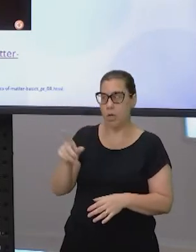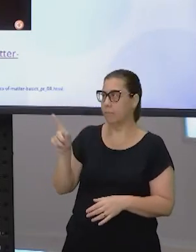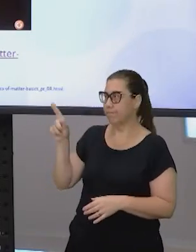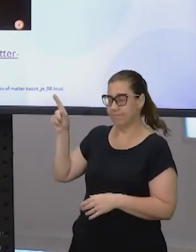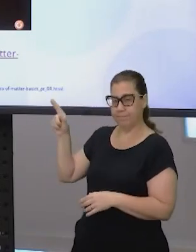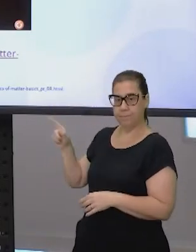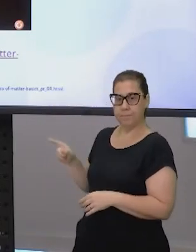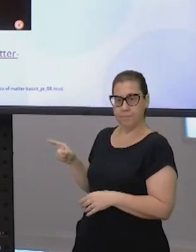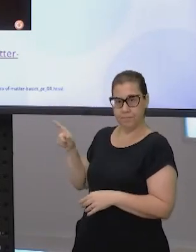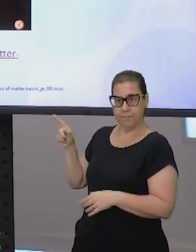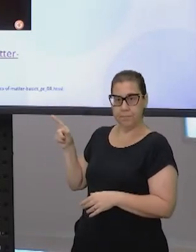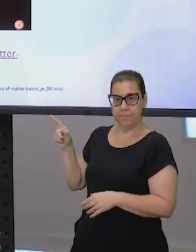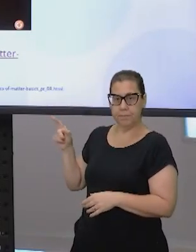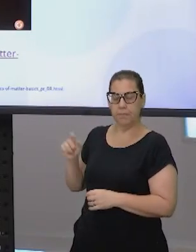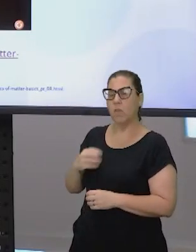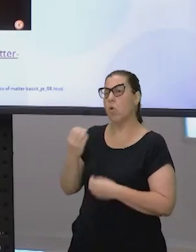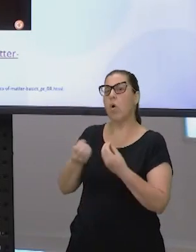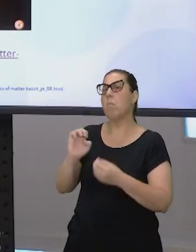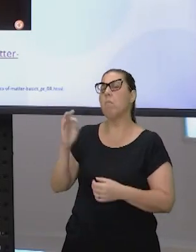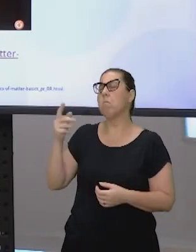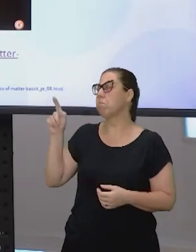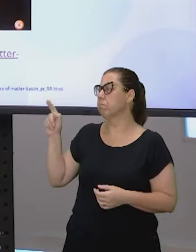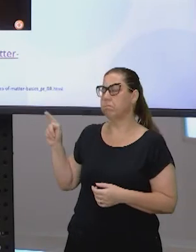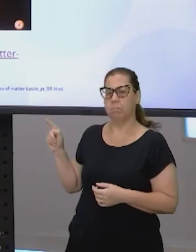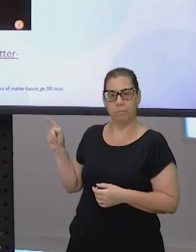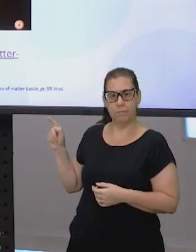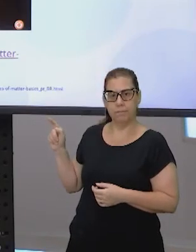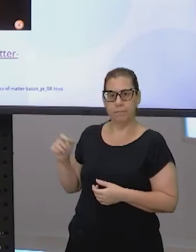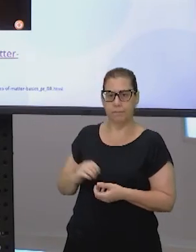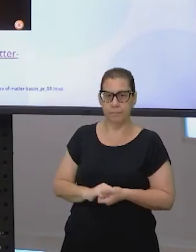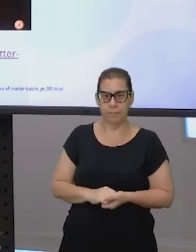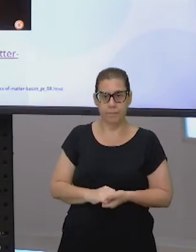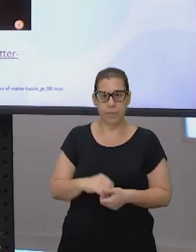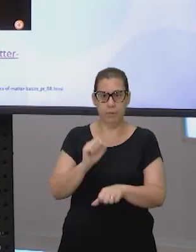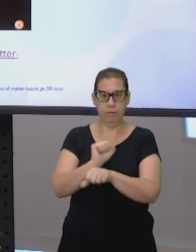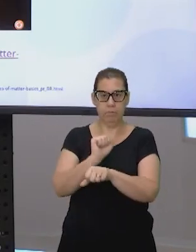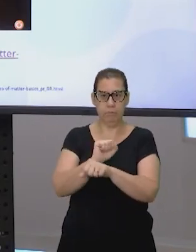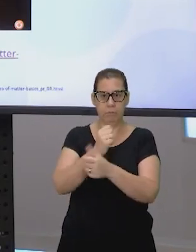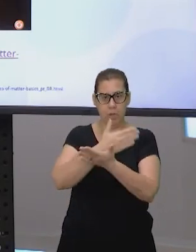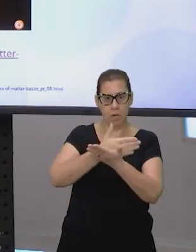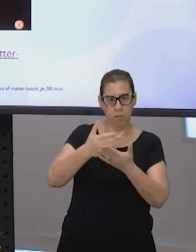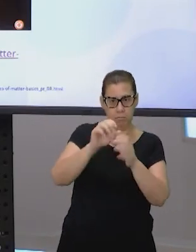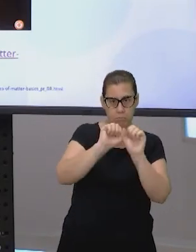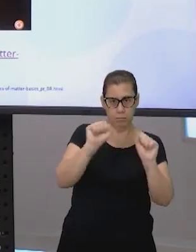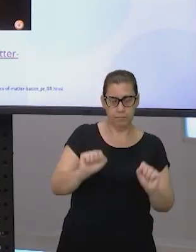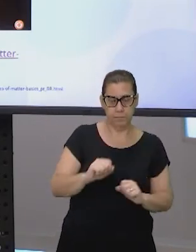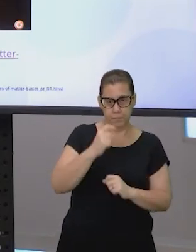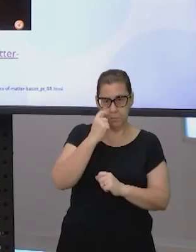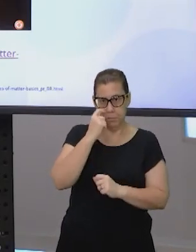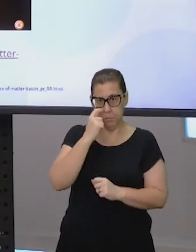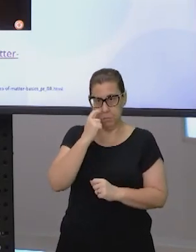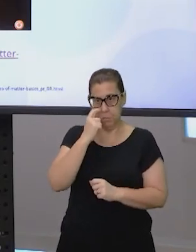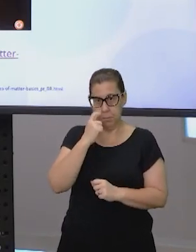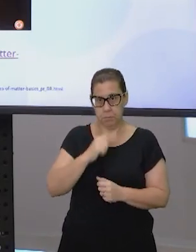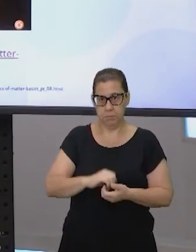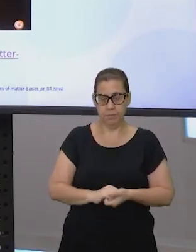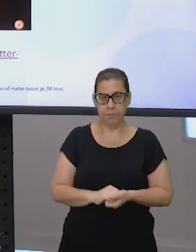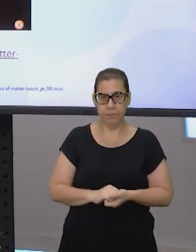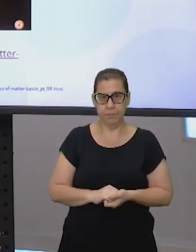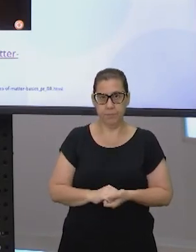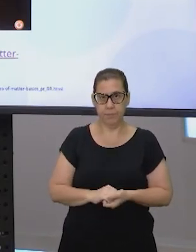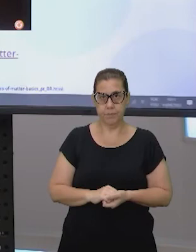bom? Ó, vamos ver como é que isso daqui funciona então. Vamos esperar para entrar aí no sistema e aí a gente vai